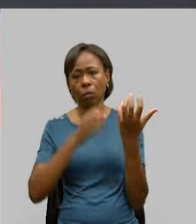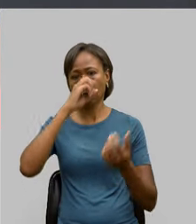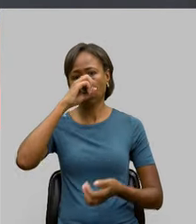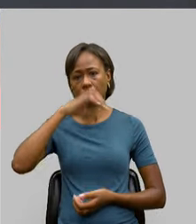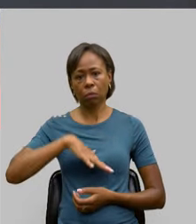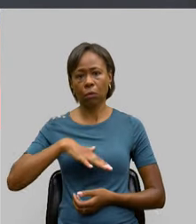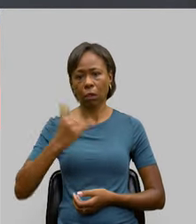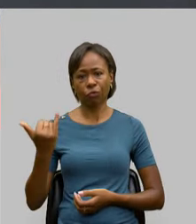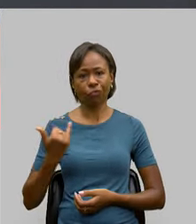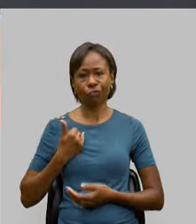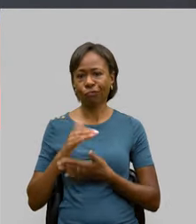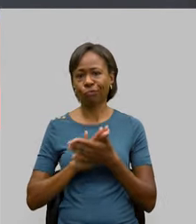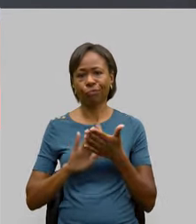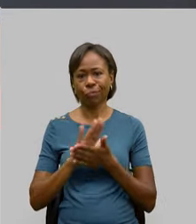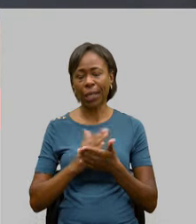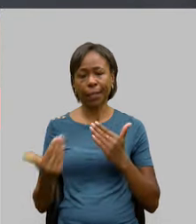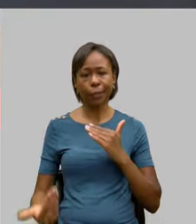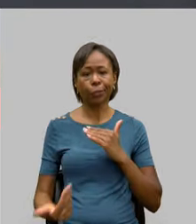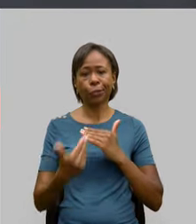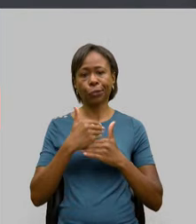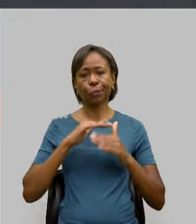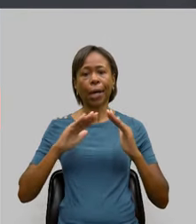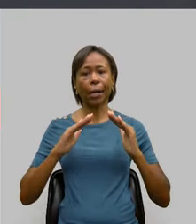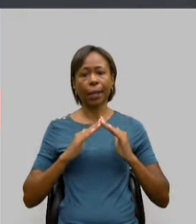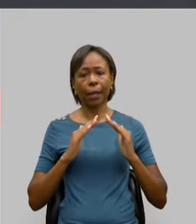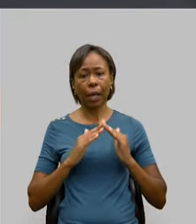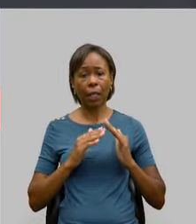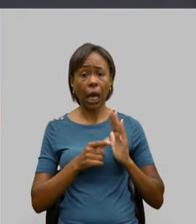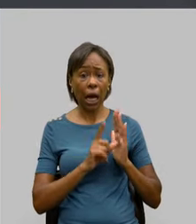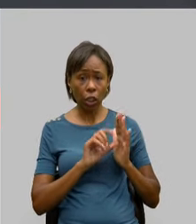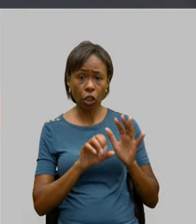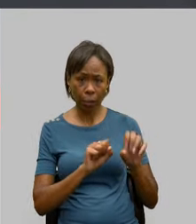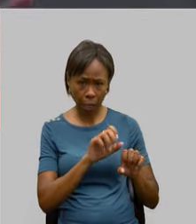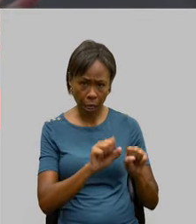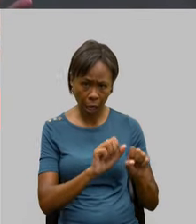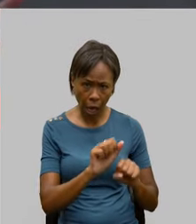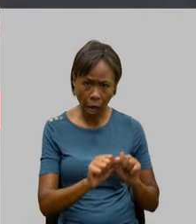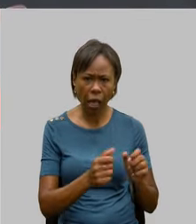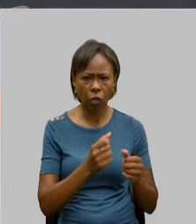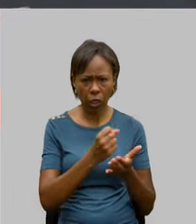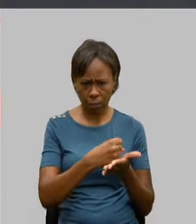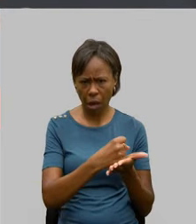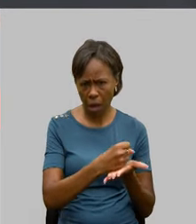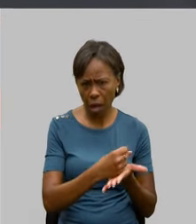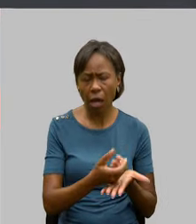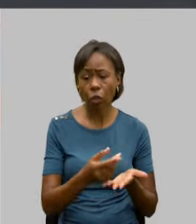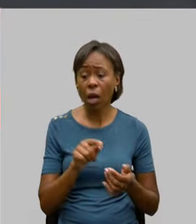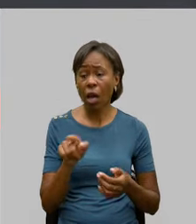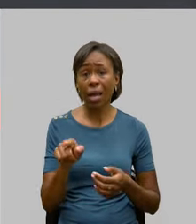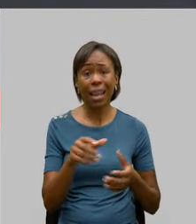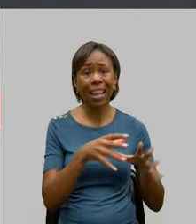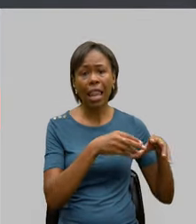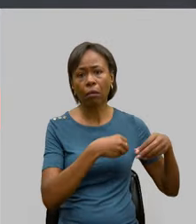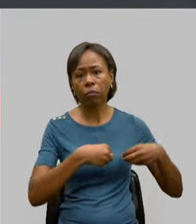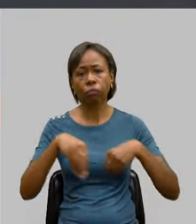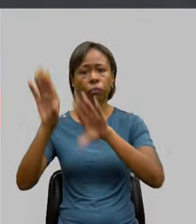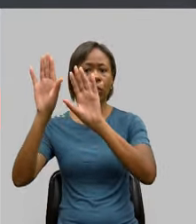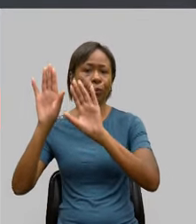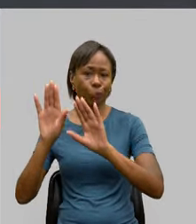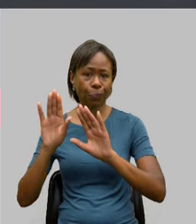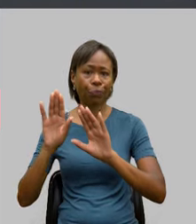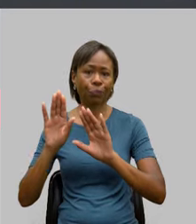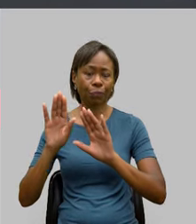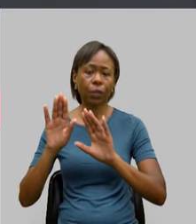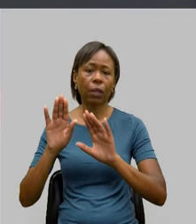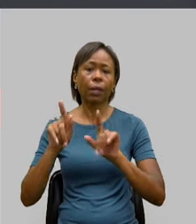casa nós tínhamos acabado a colheita do remédio do menino ele levou e e e paralela a isso andar